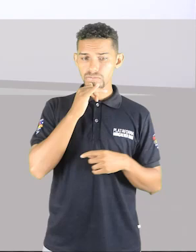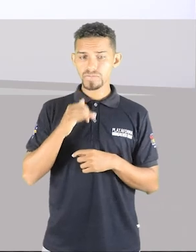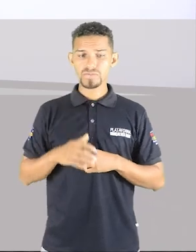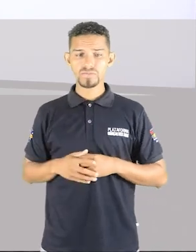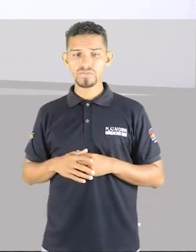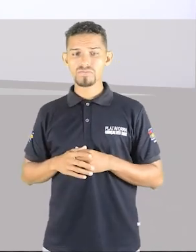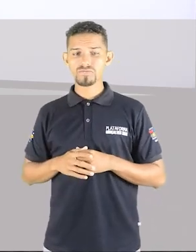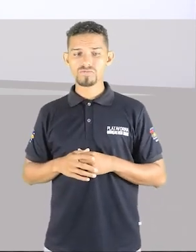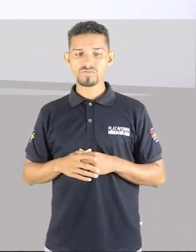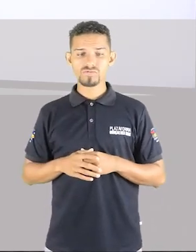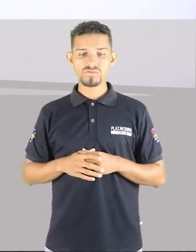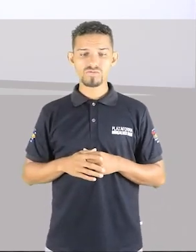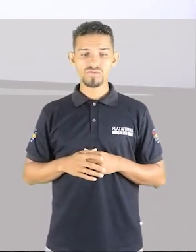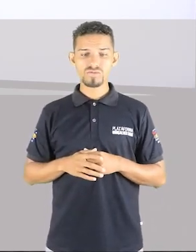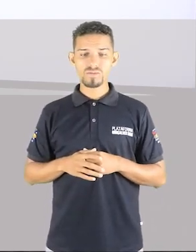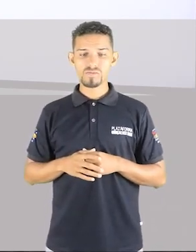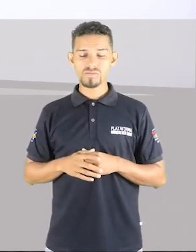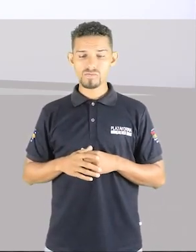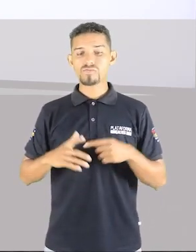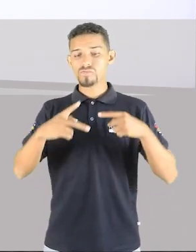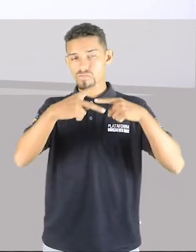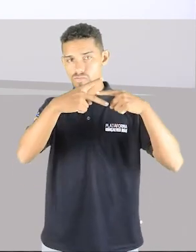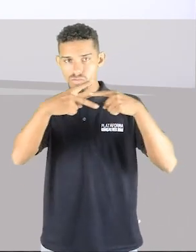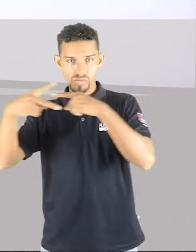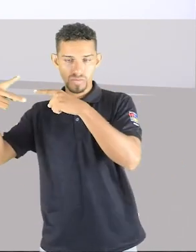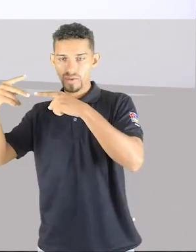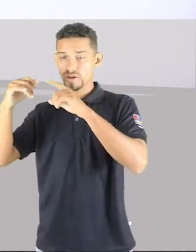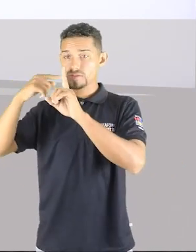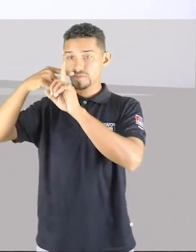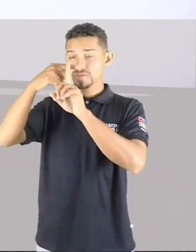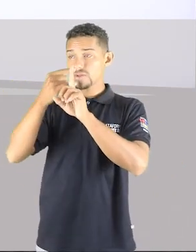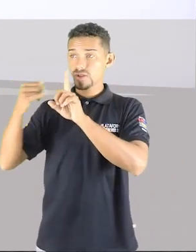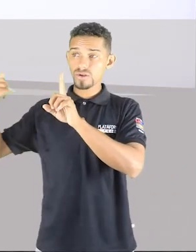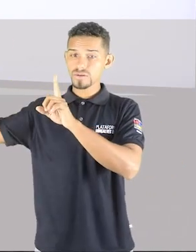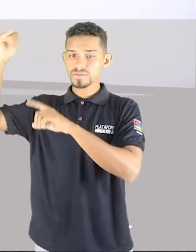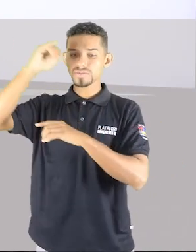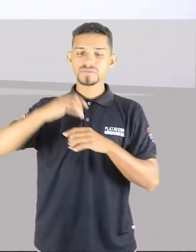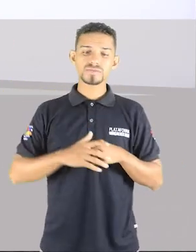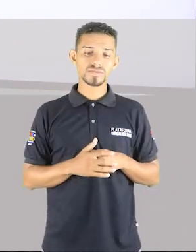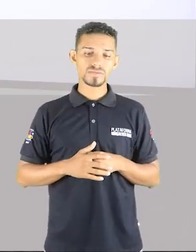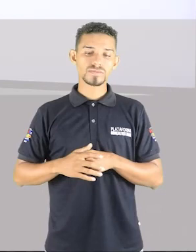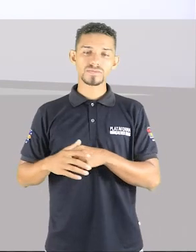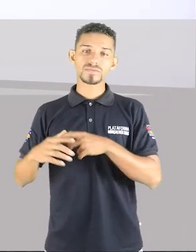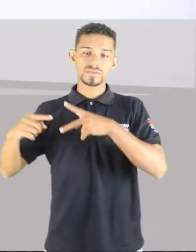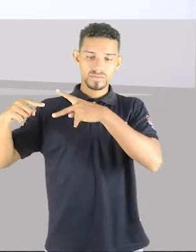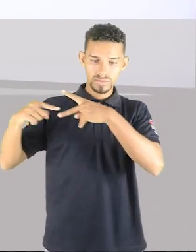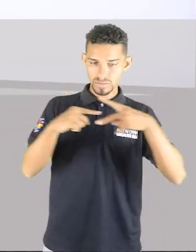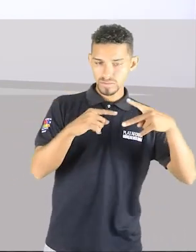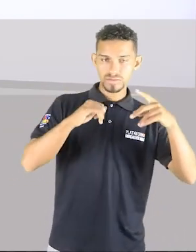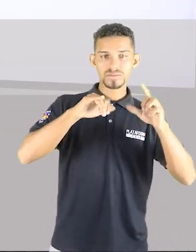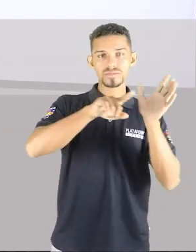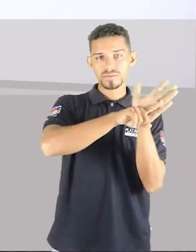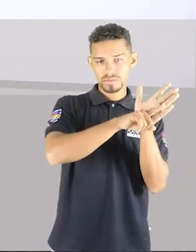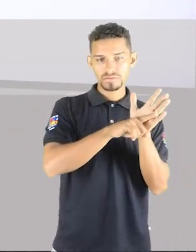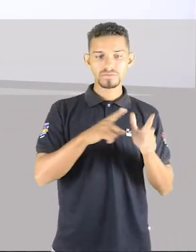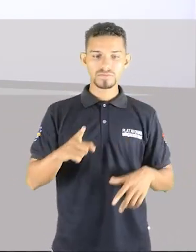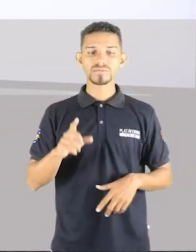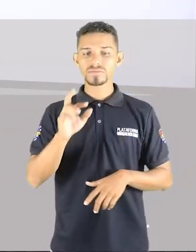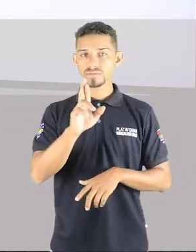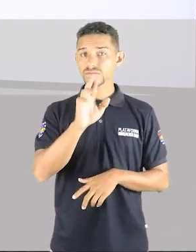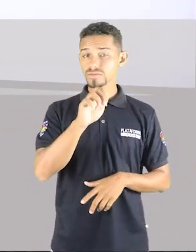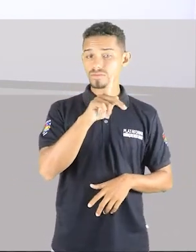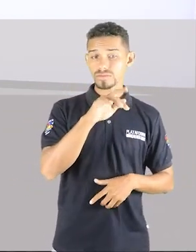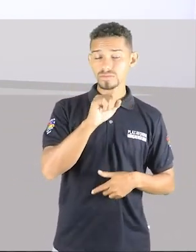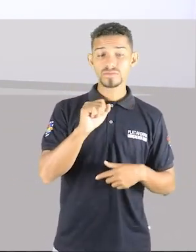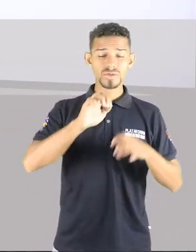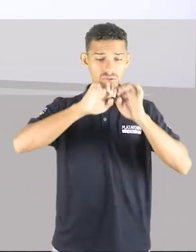gerador ela sai pelo Polo positivo e no receptor ela sai pelo polo negativo a equação